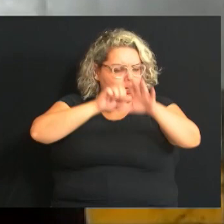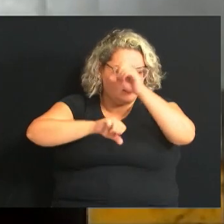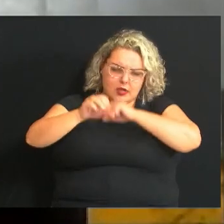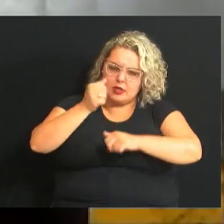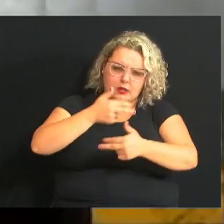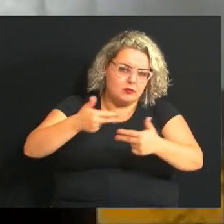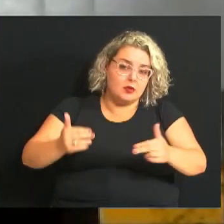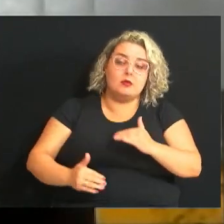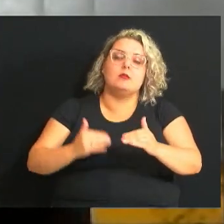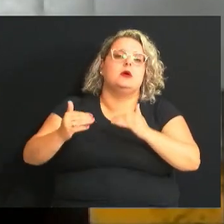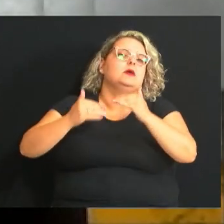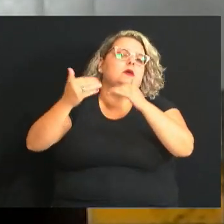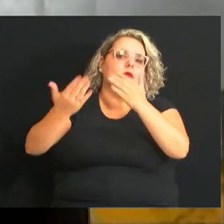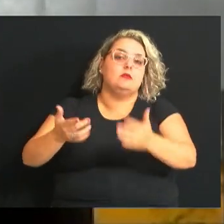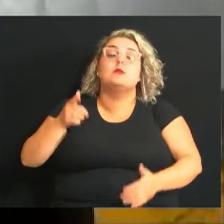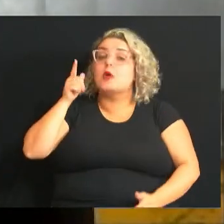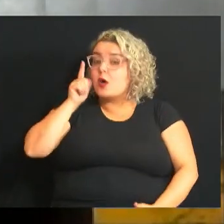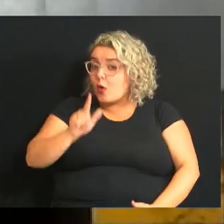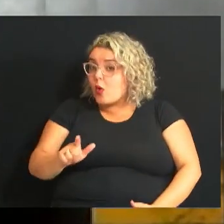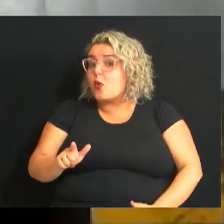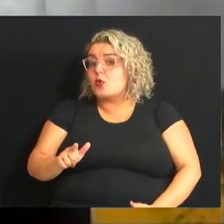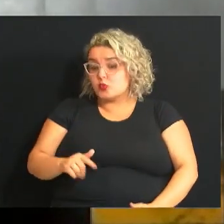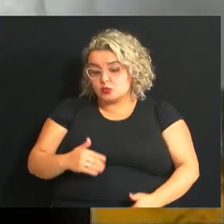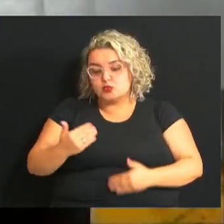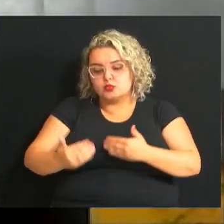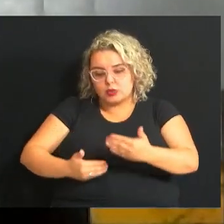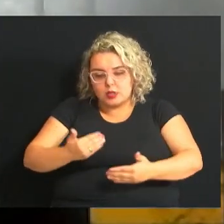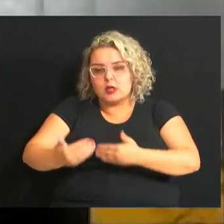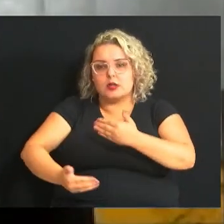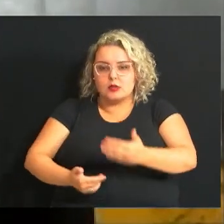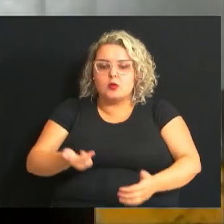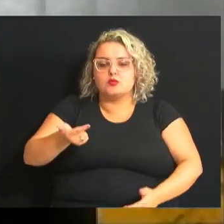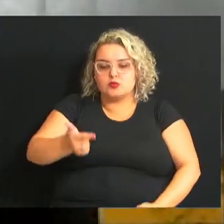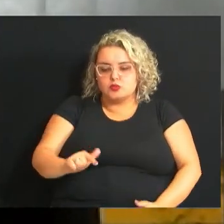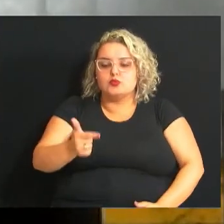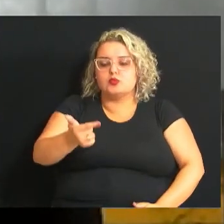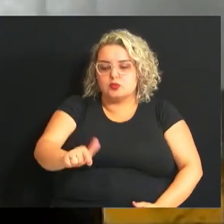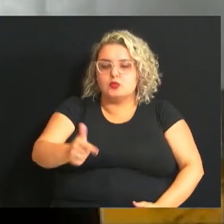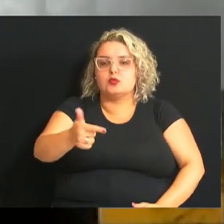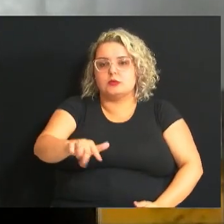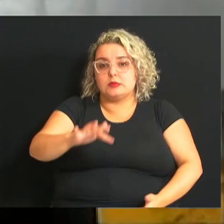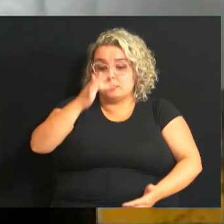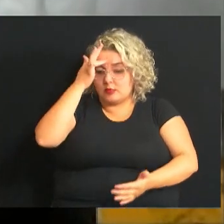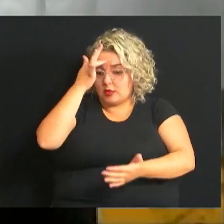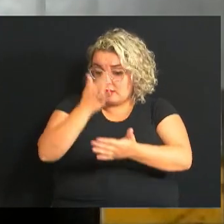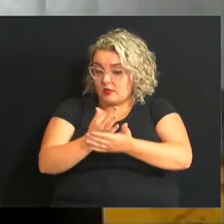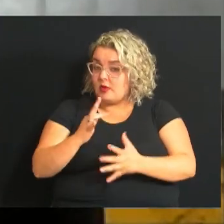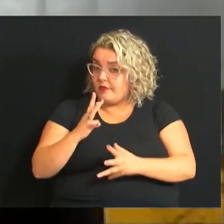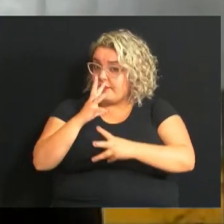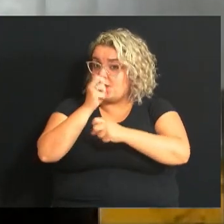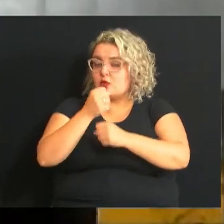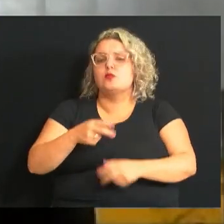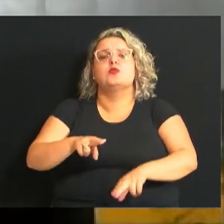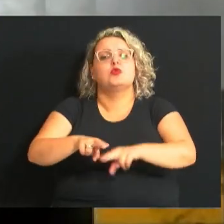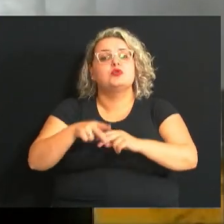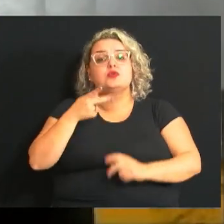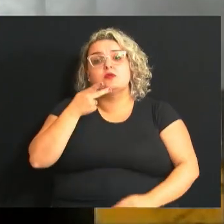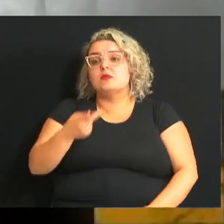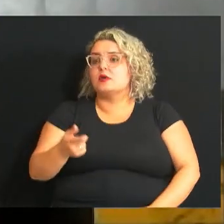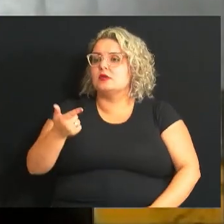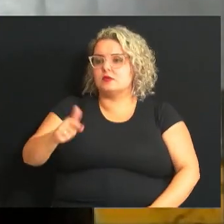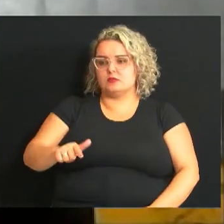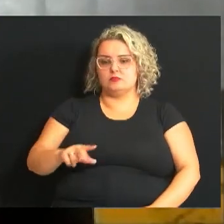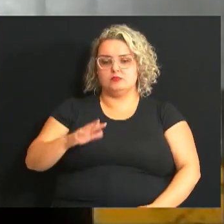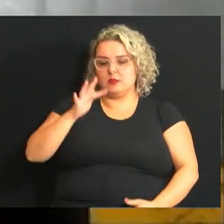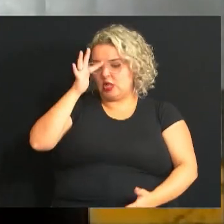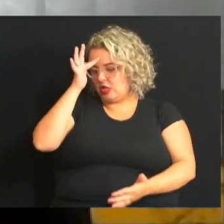desenvolver, para continuar prosseguindo. Tem que ter uma fé muito forte. Por isso que eu falo novamente, uma fé muito